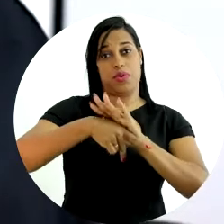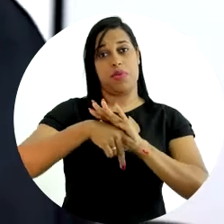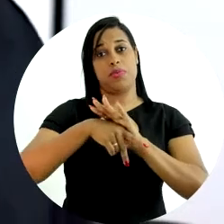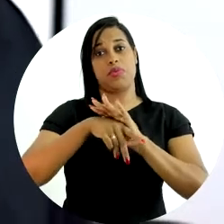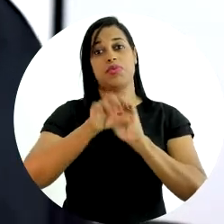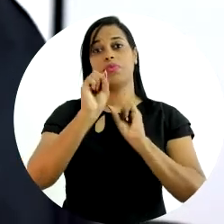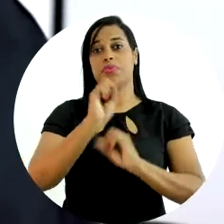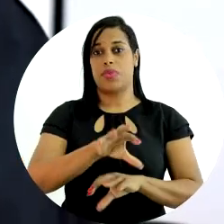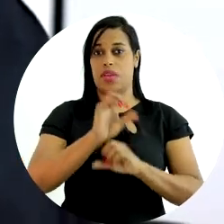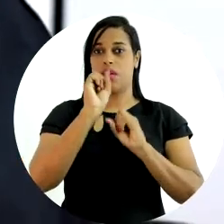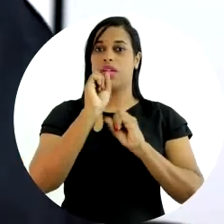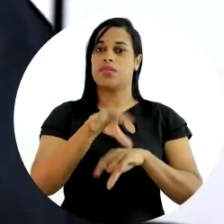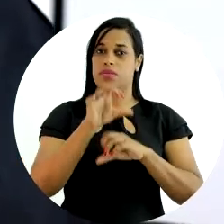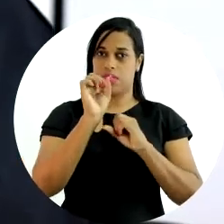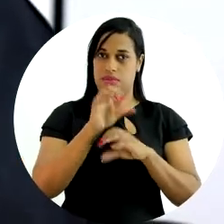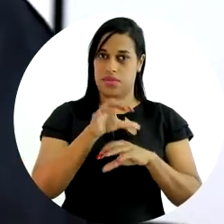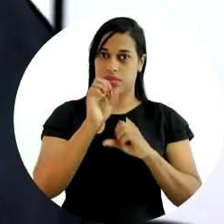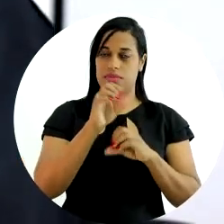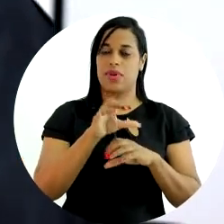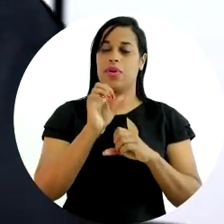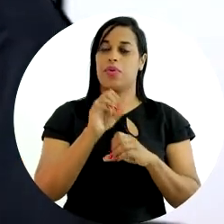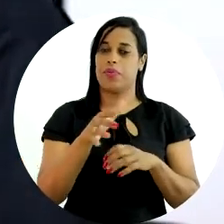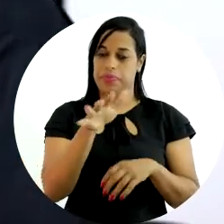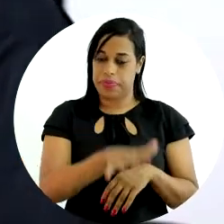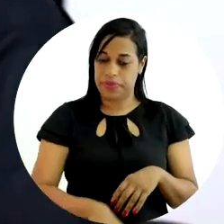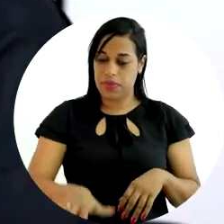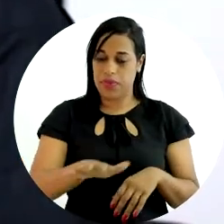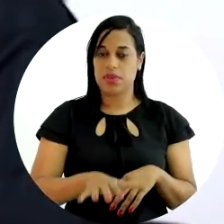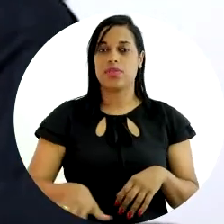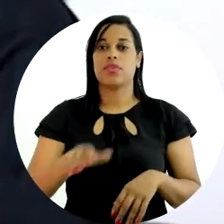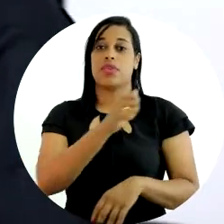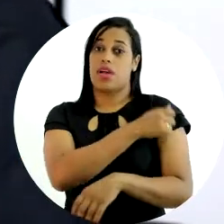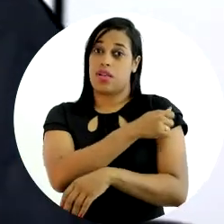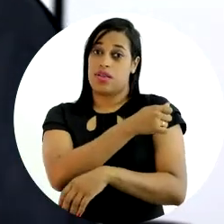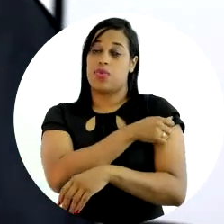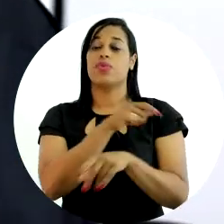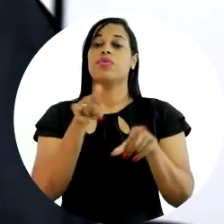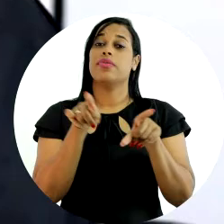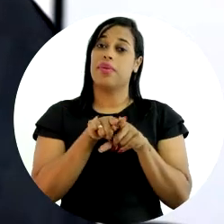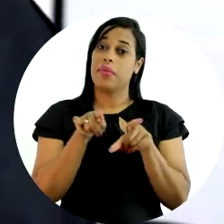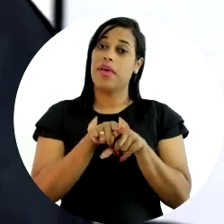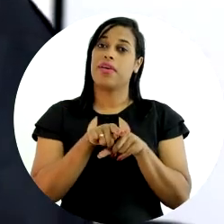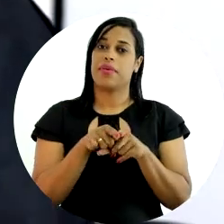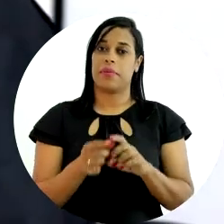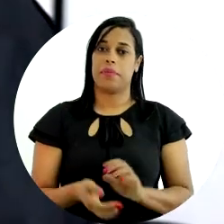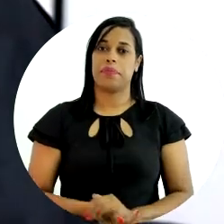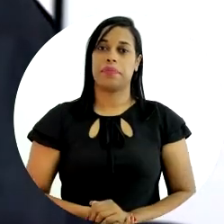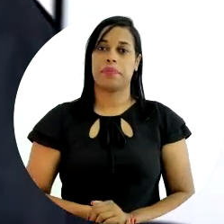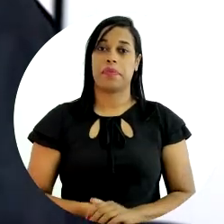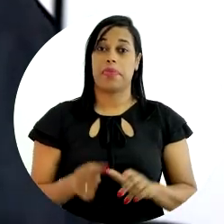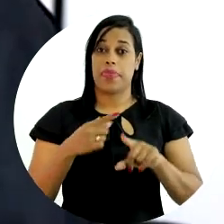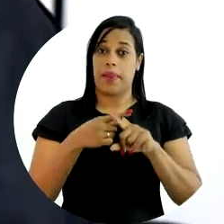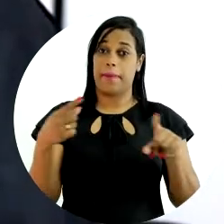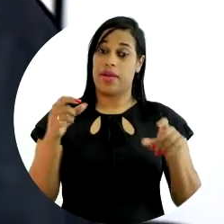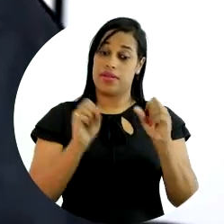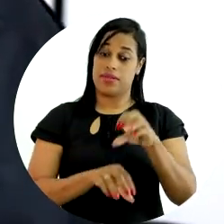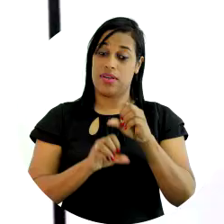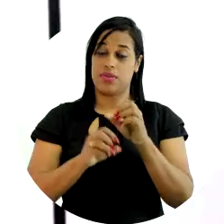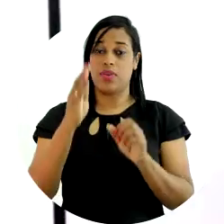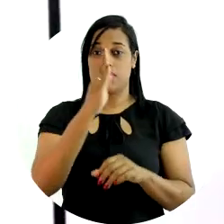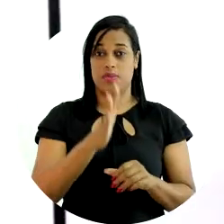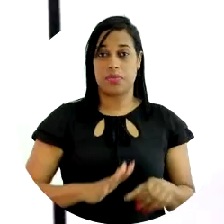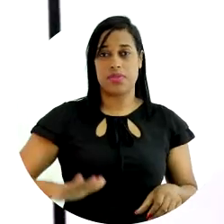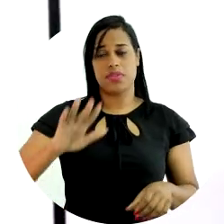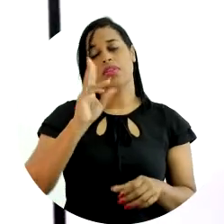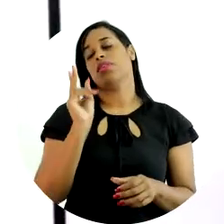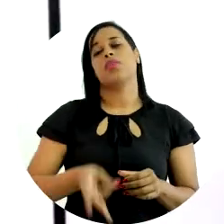ou seja, recursos do governo destinados na época para o ensino primário, e a UNE também surgiu nessa época. Mas a